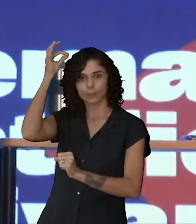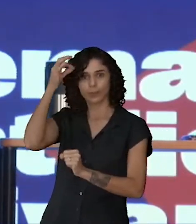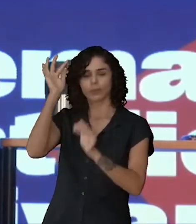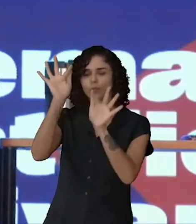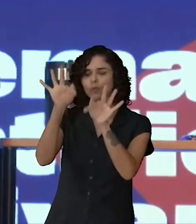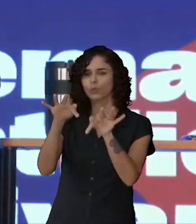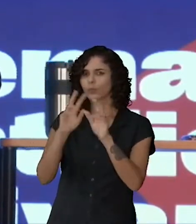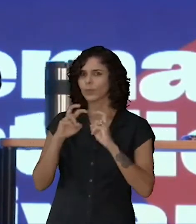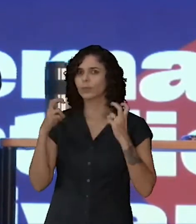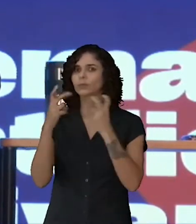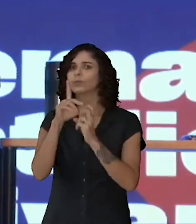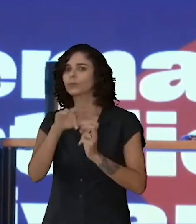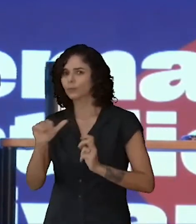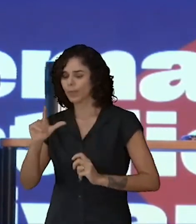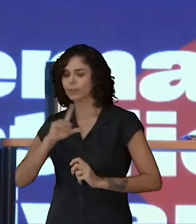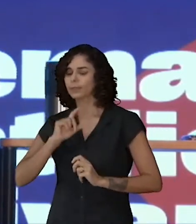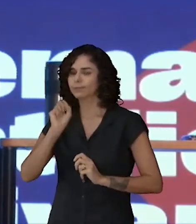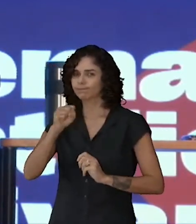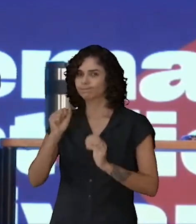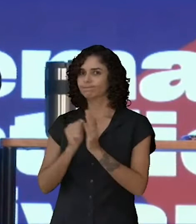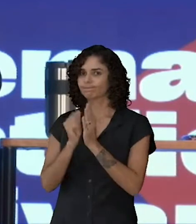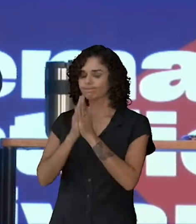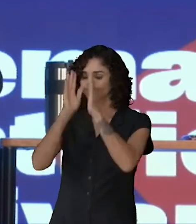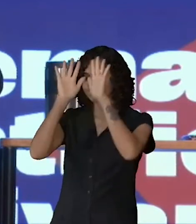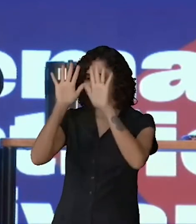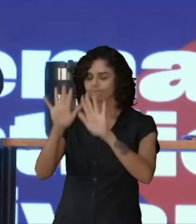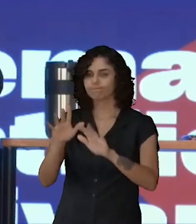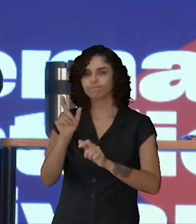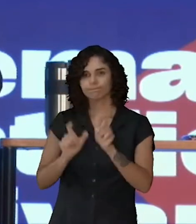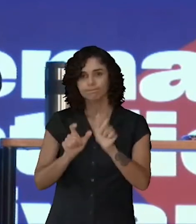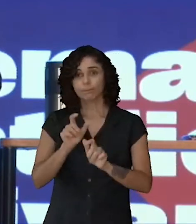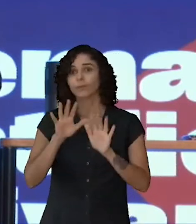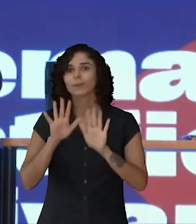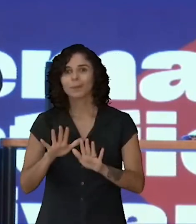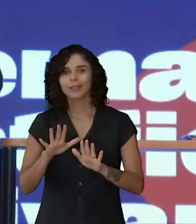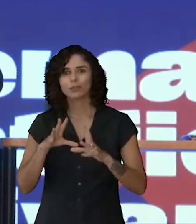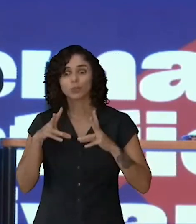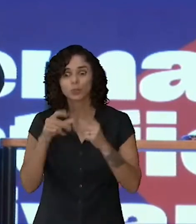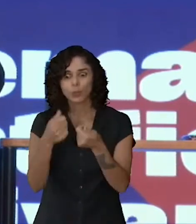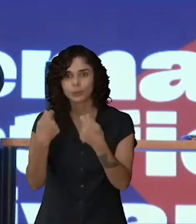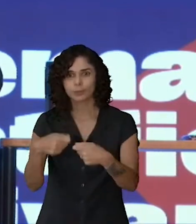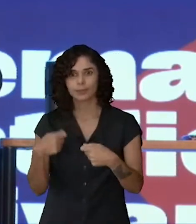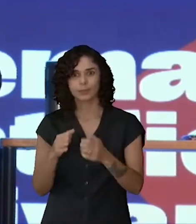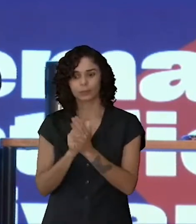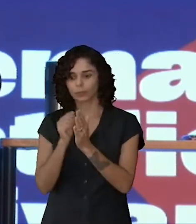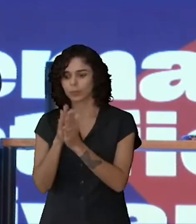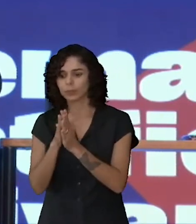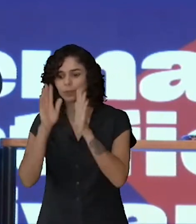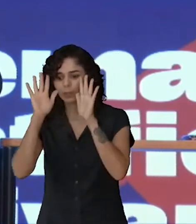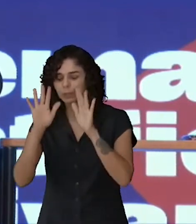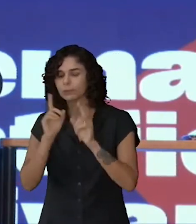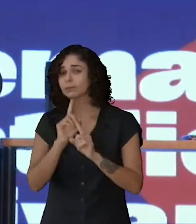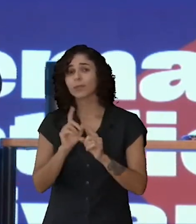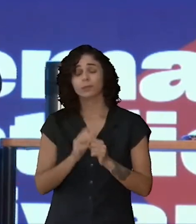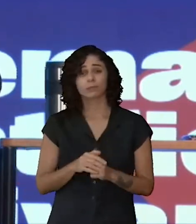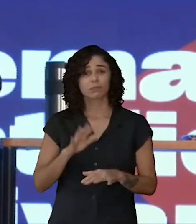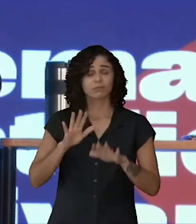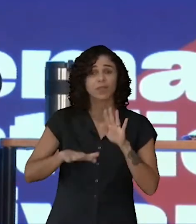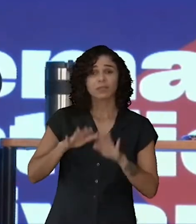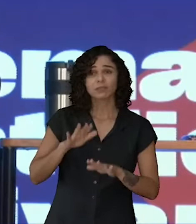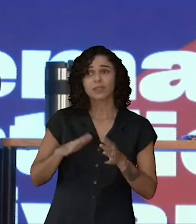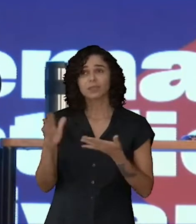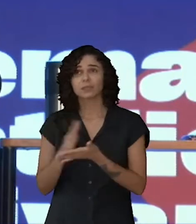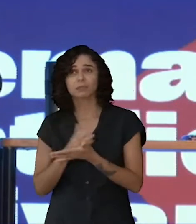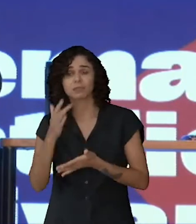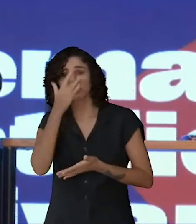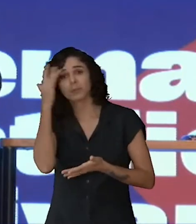final. Mas não é necessário para todos. Alguns só precisam de oração,